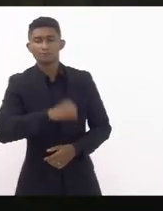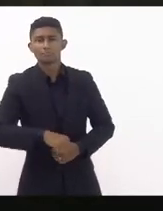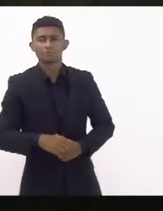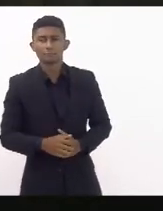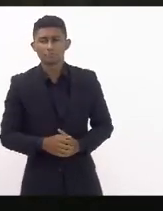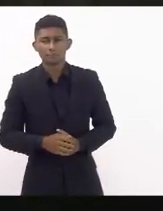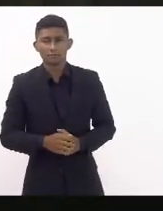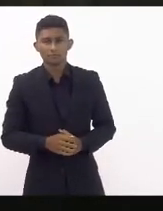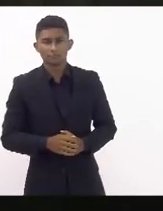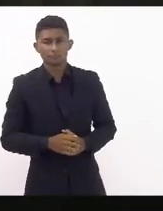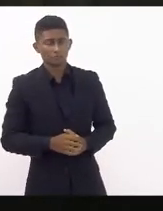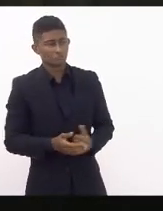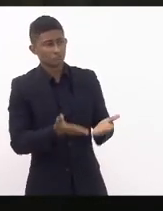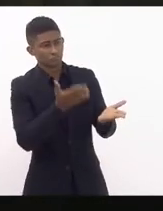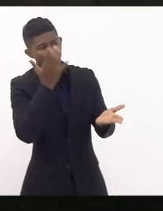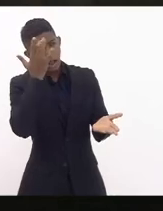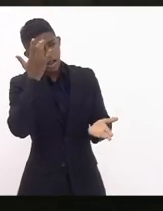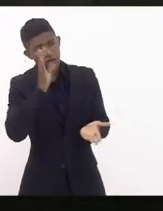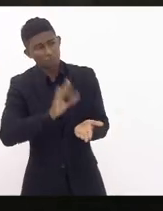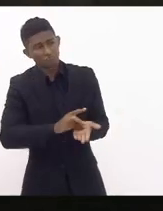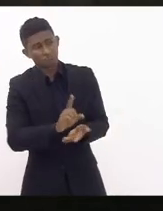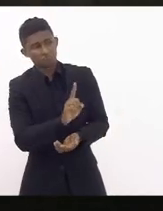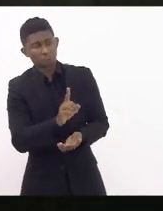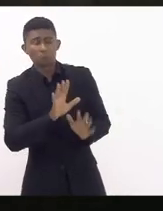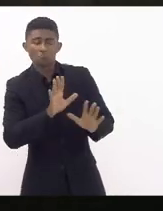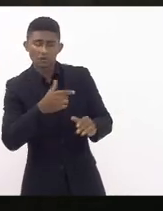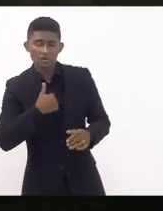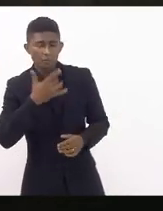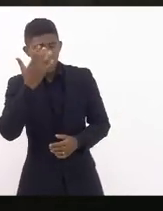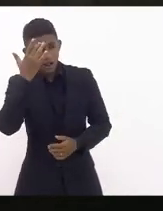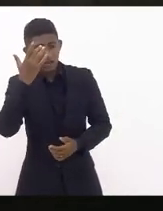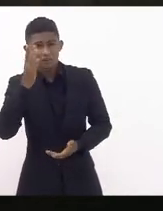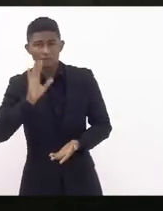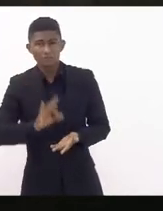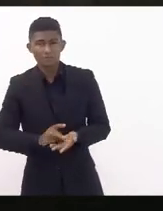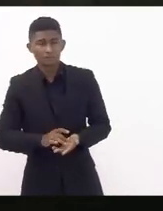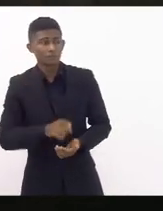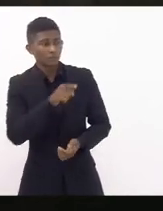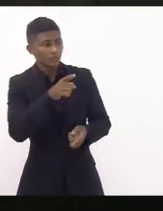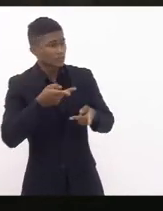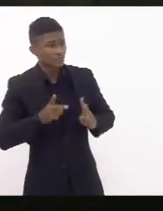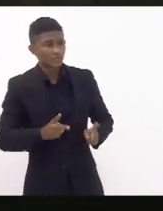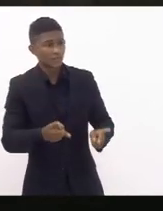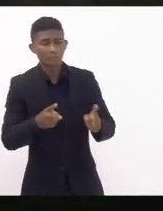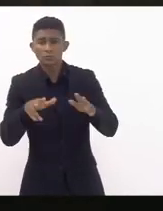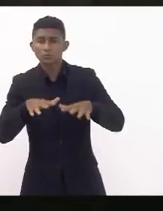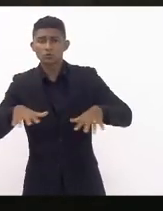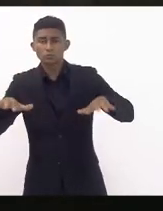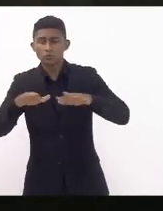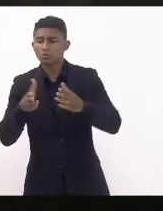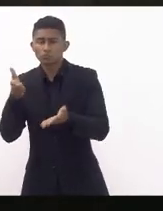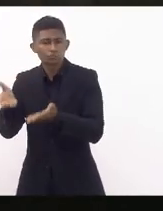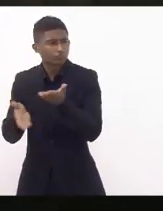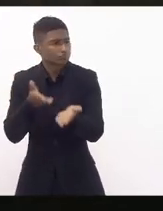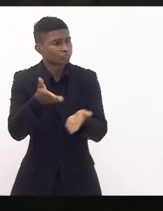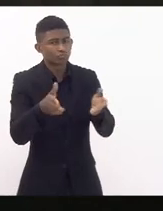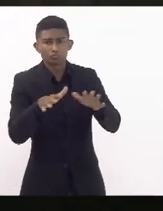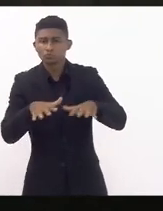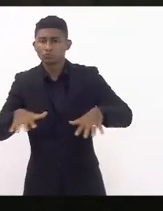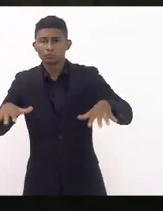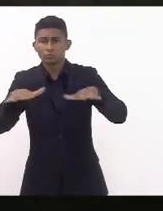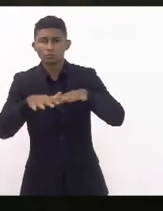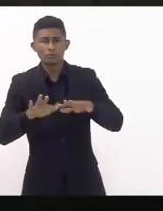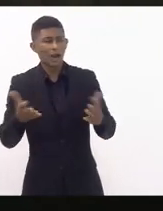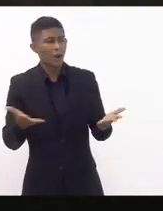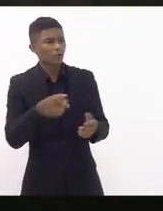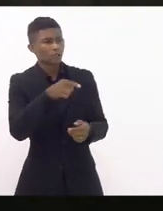uma verdade para Vossa Excelência, que sempre tratou aqui todo mundo muito bem, e que teve esse arrobo